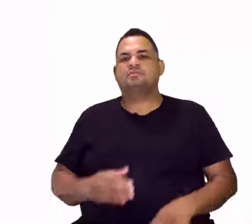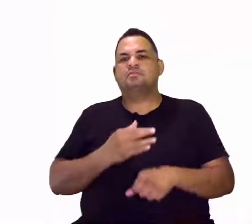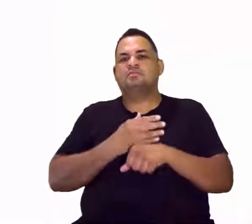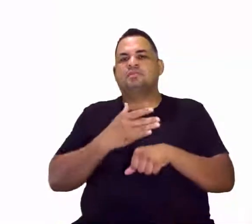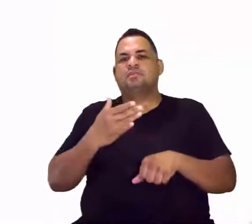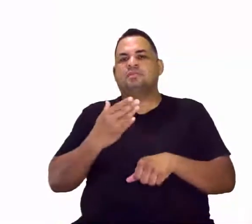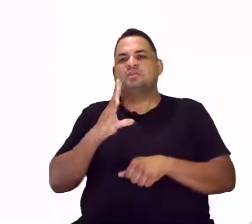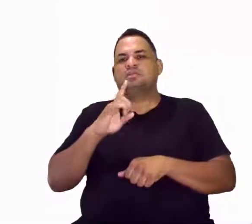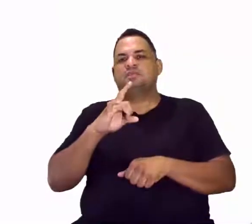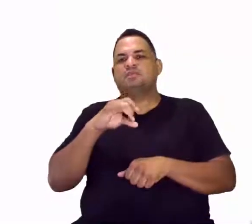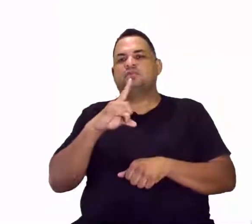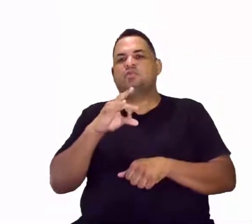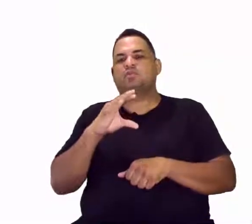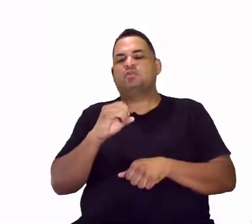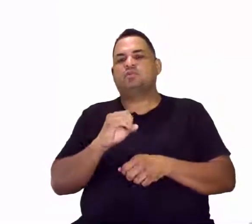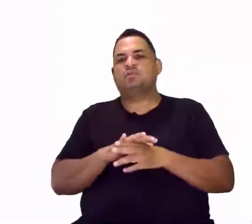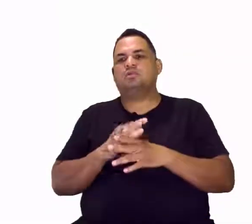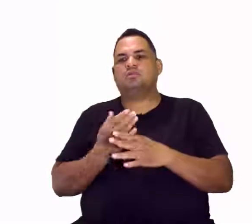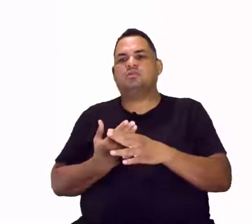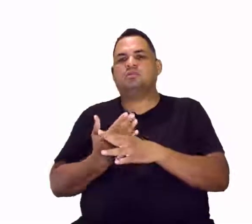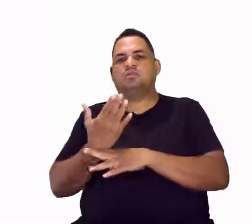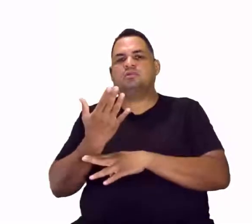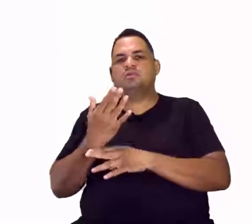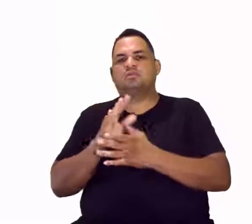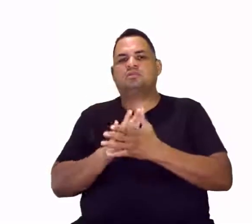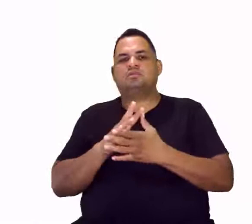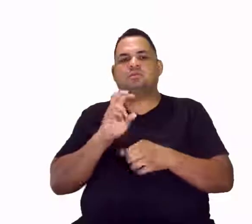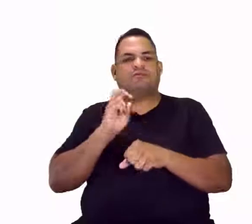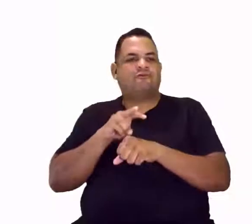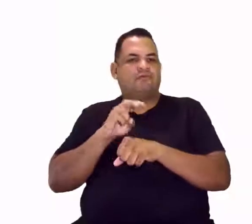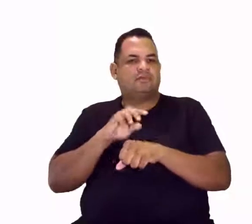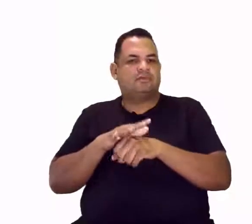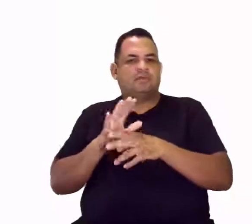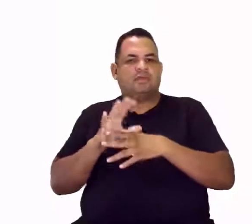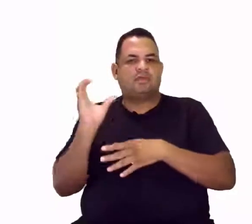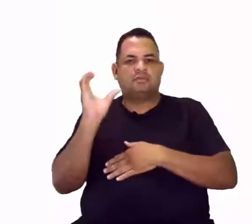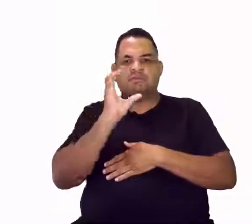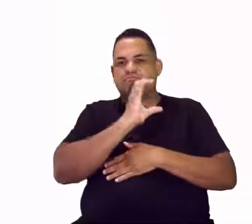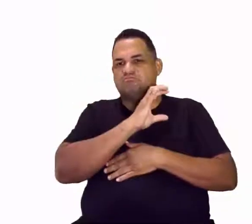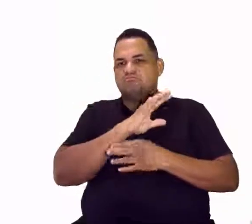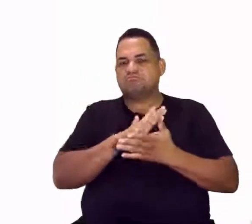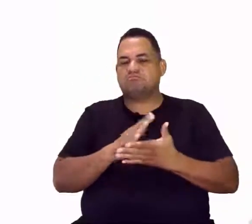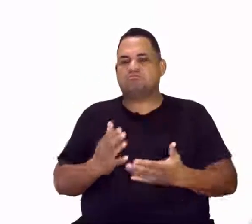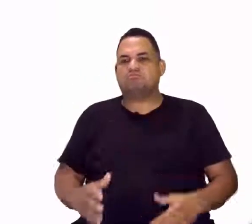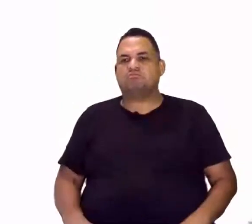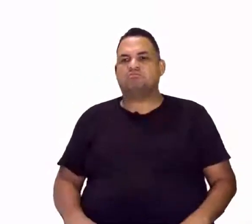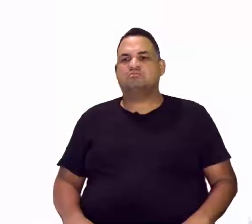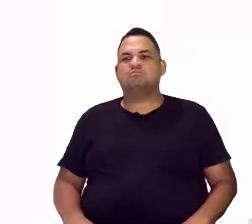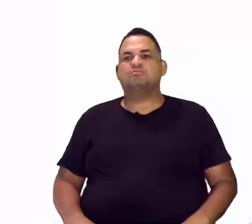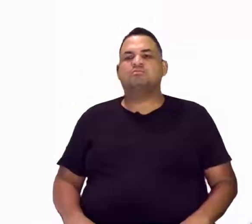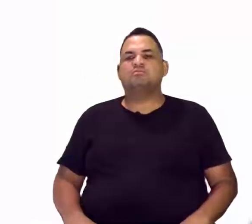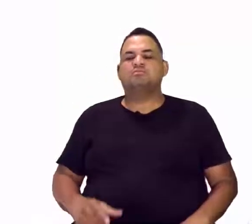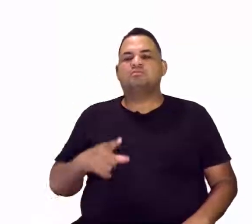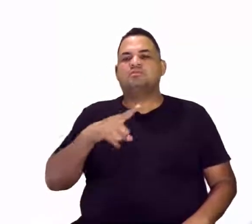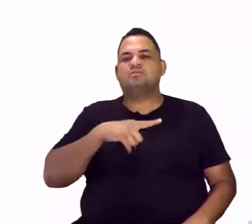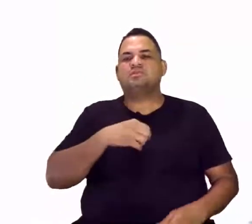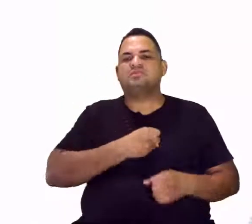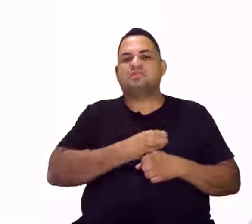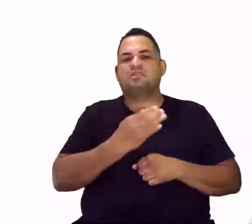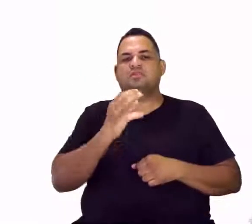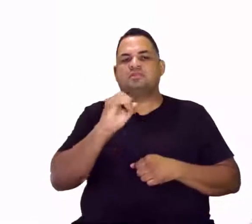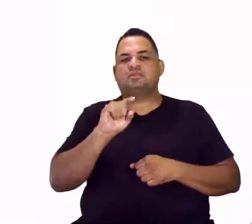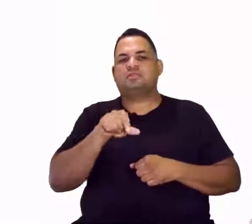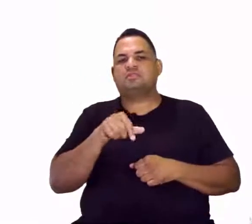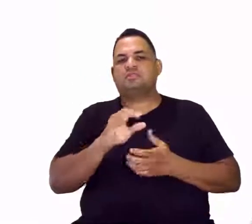ácido cianídrico, que é um gás de ação venenosa mais rápida que se conhece. Uma concentração